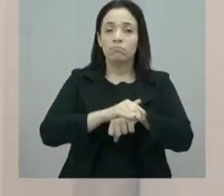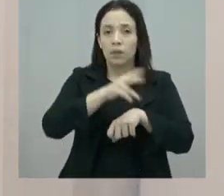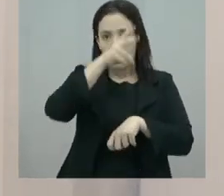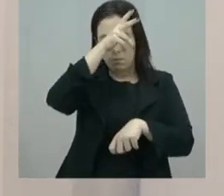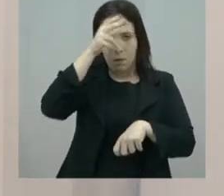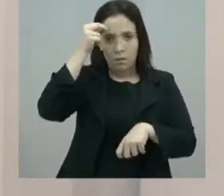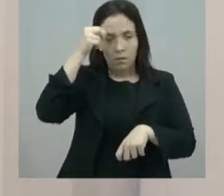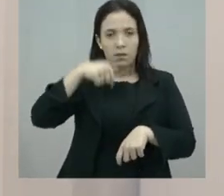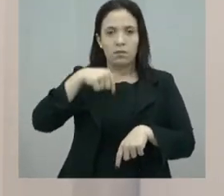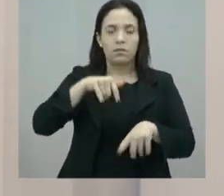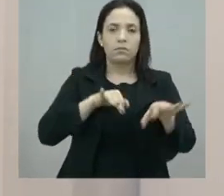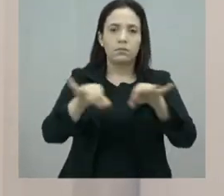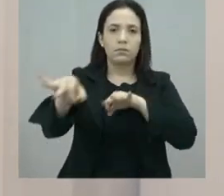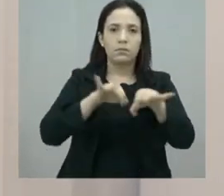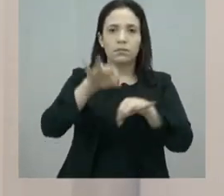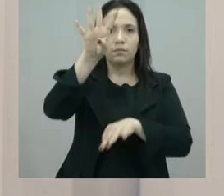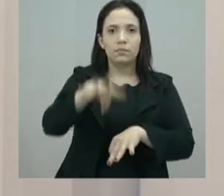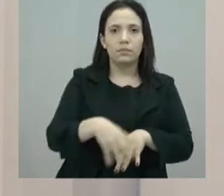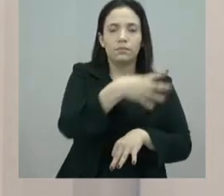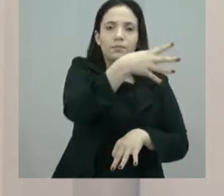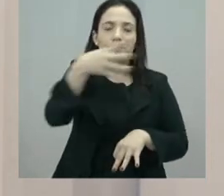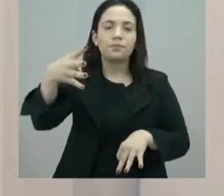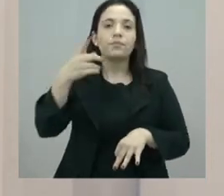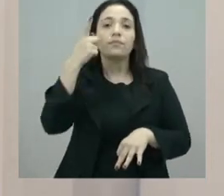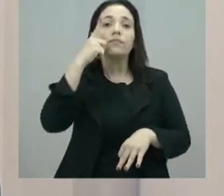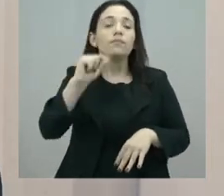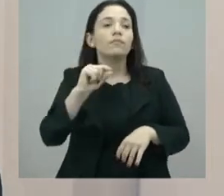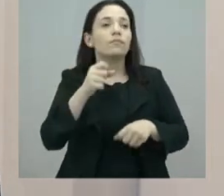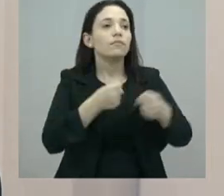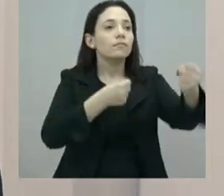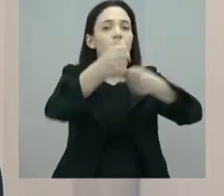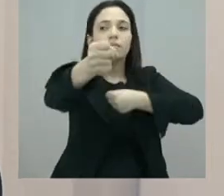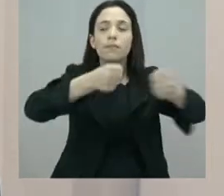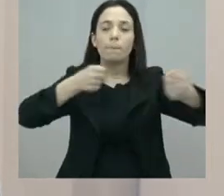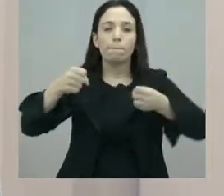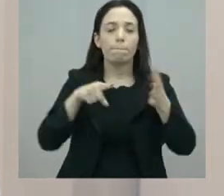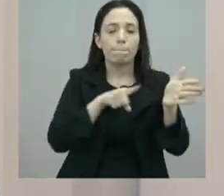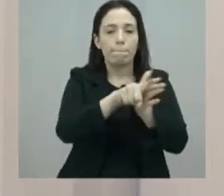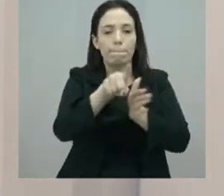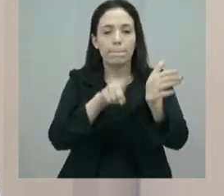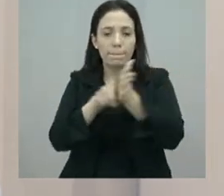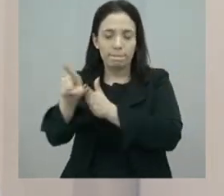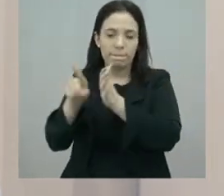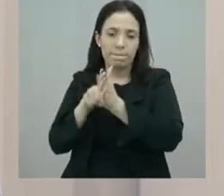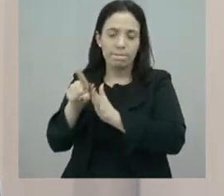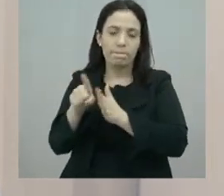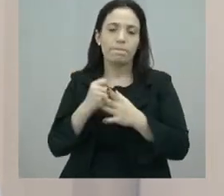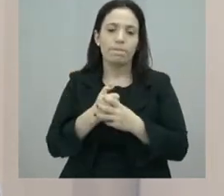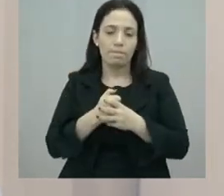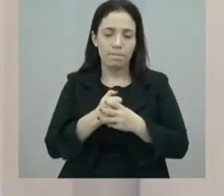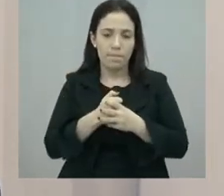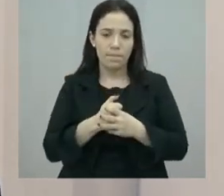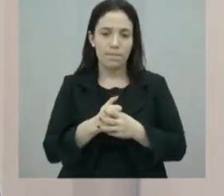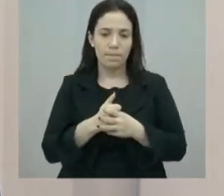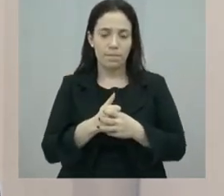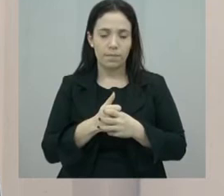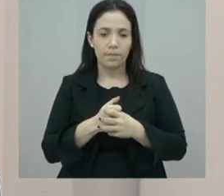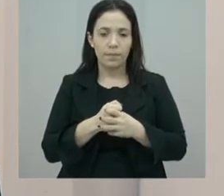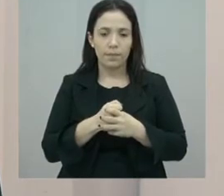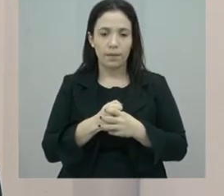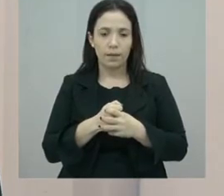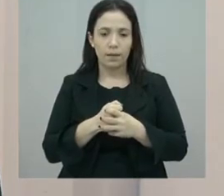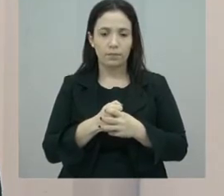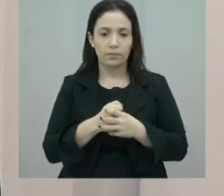seu fluxo, vai ter que estipular qual órgão e quais técnicos municipais deverão ser capacitados para realizar essa